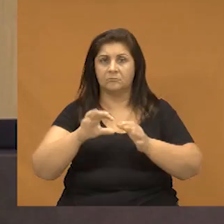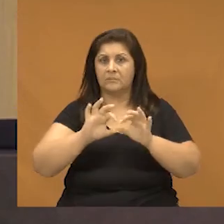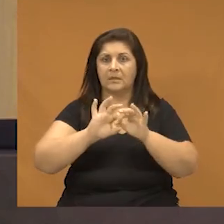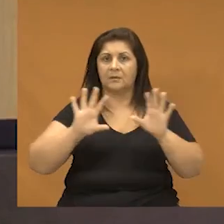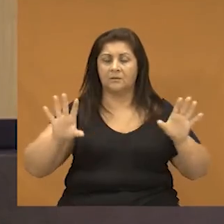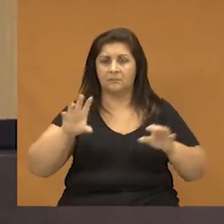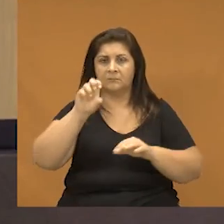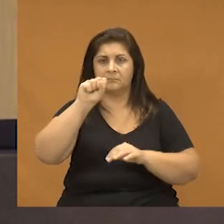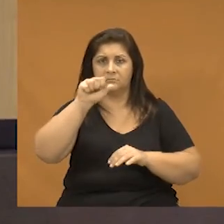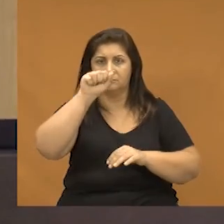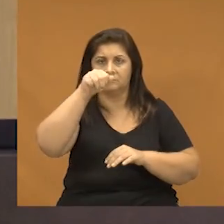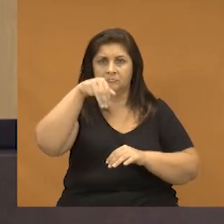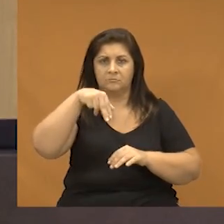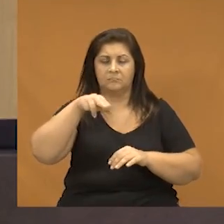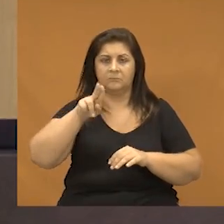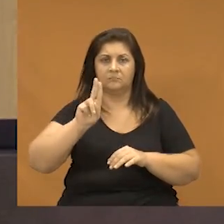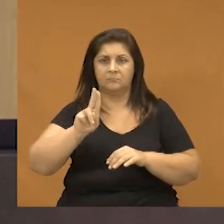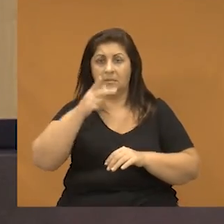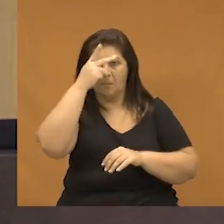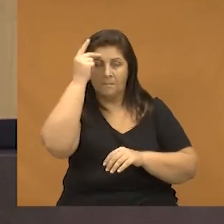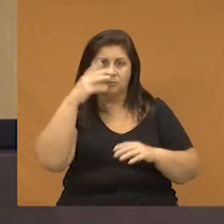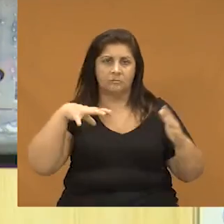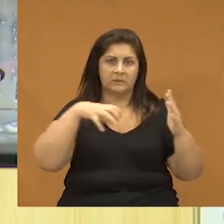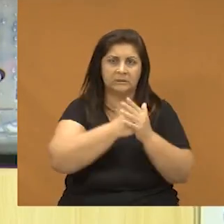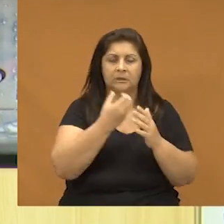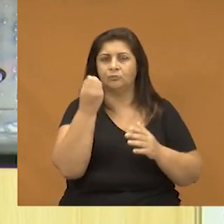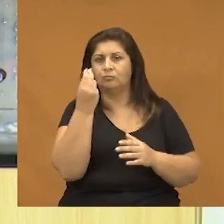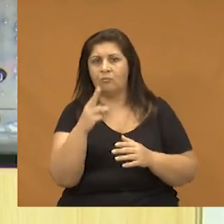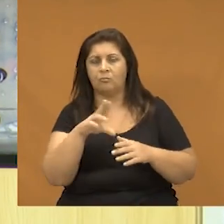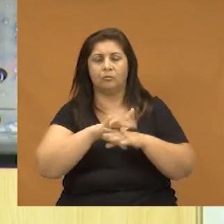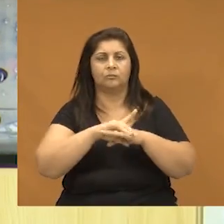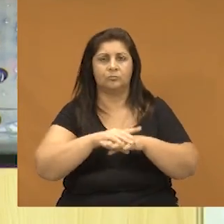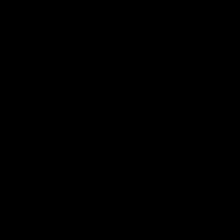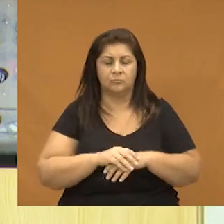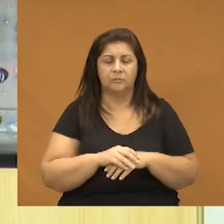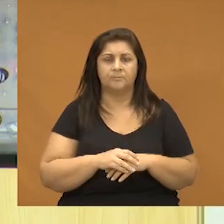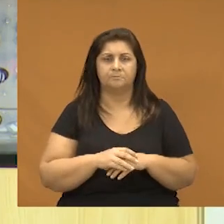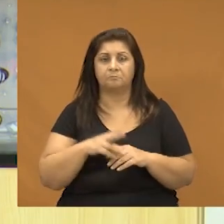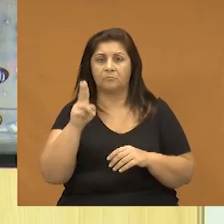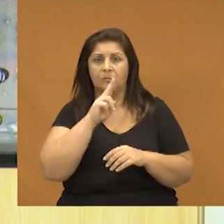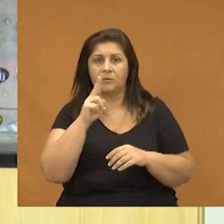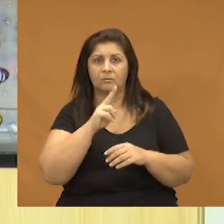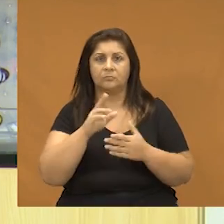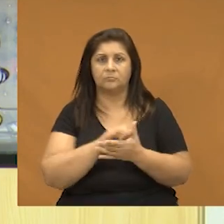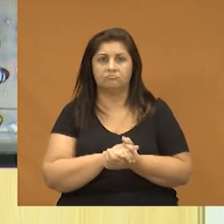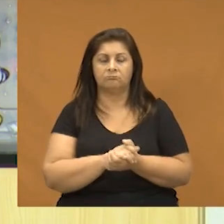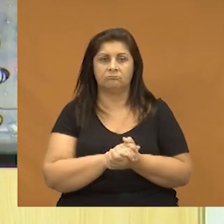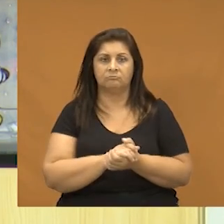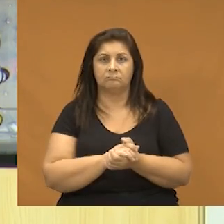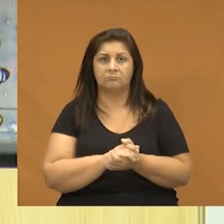facultativo de acidentados ou pessoas atendidas pelo Serviço de Atendimento Médico de Urgência, SAMU,